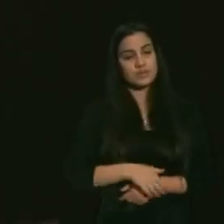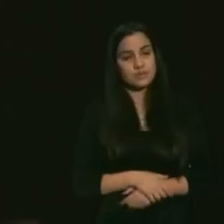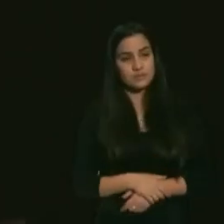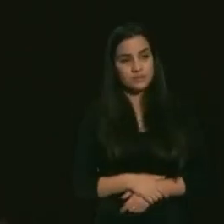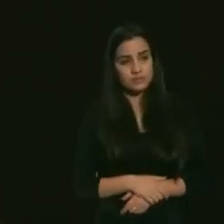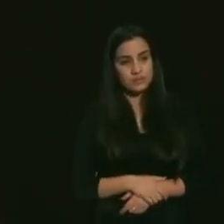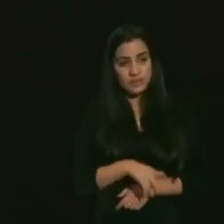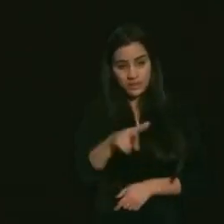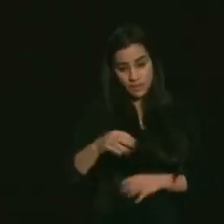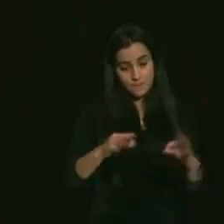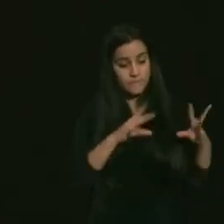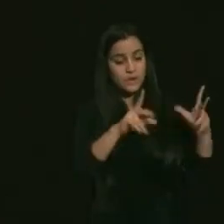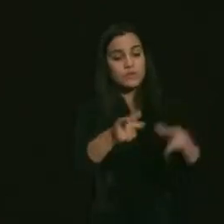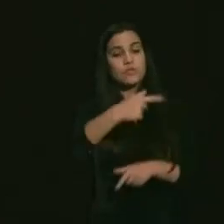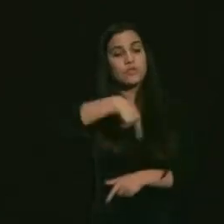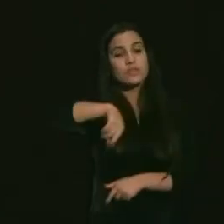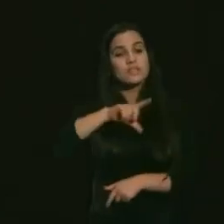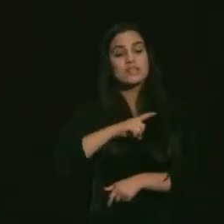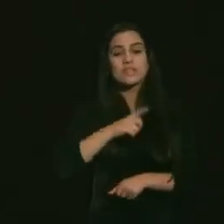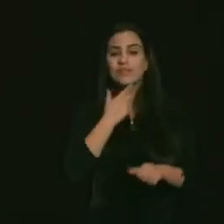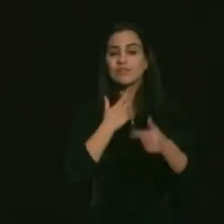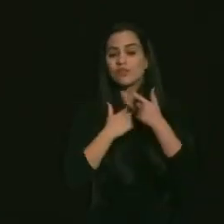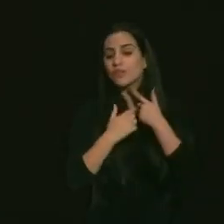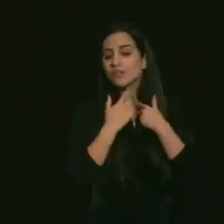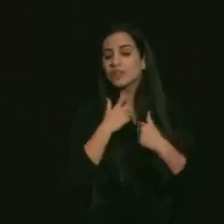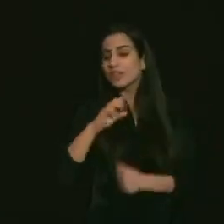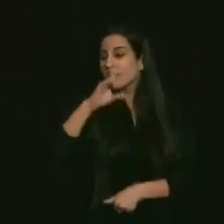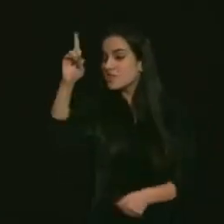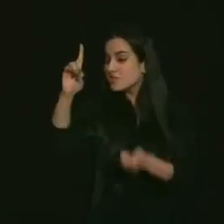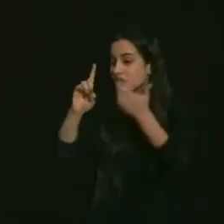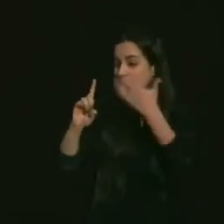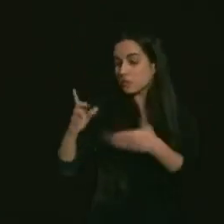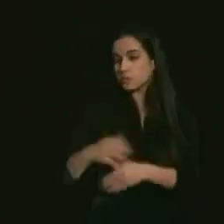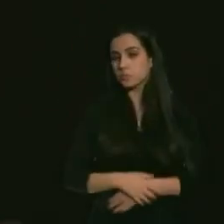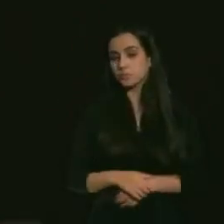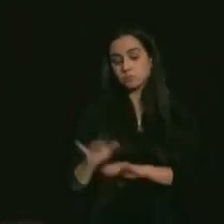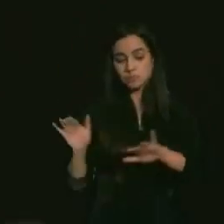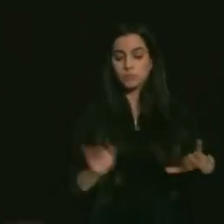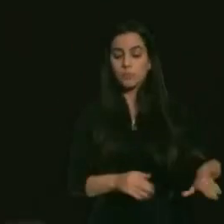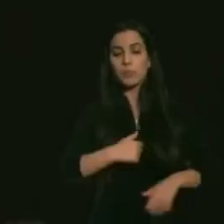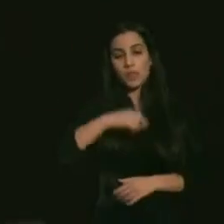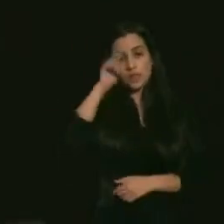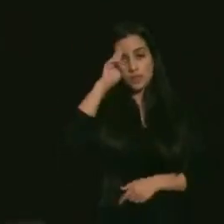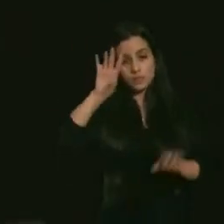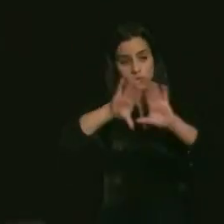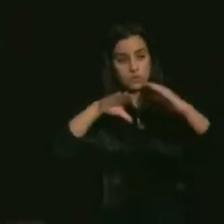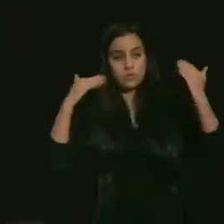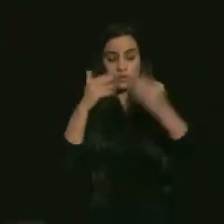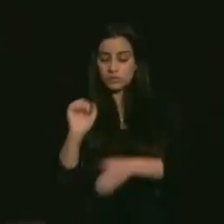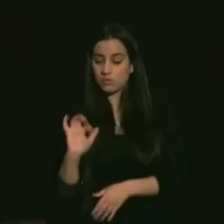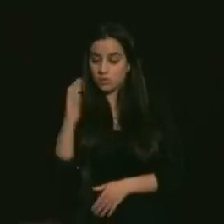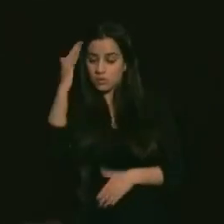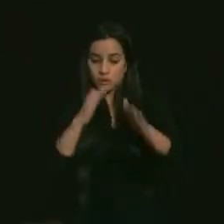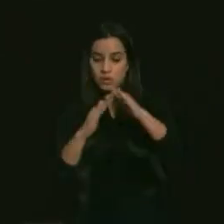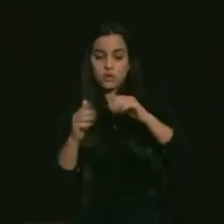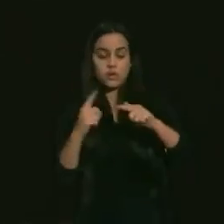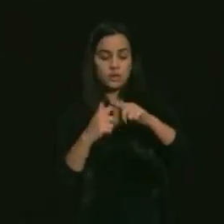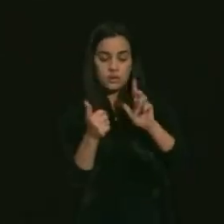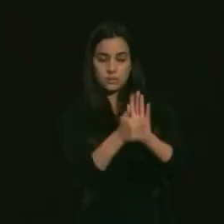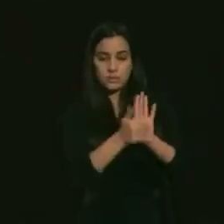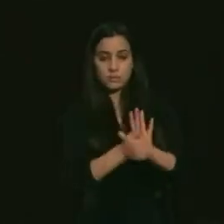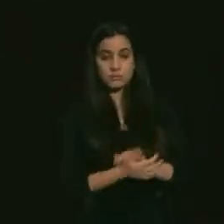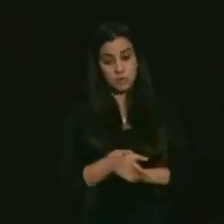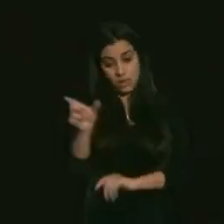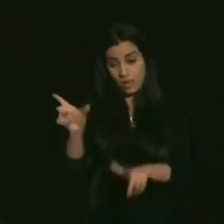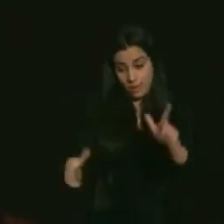para todos que estão com sede. Eu lembro de um congresso que aconteceu aqui na igreja, e as pessoas estavam